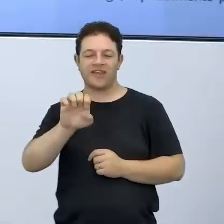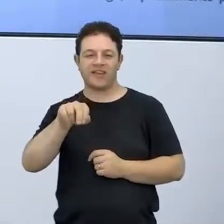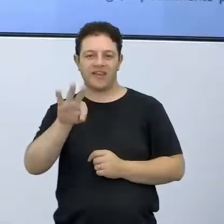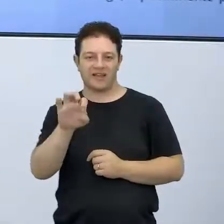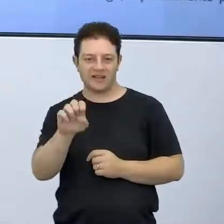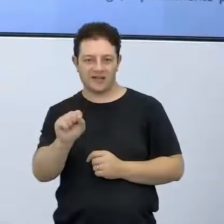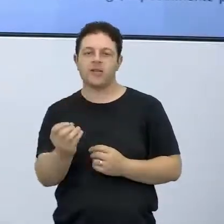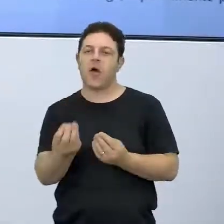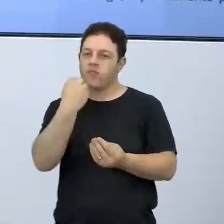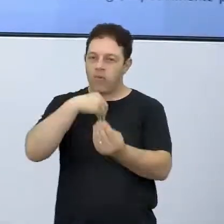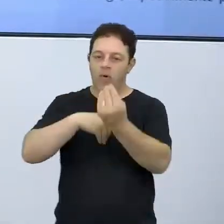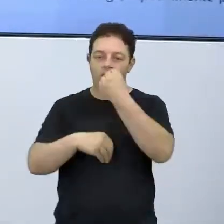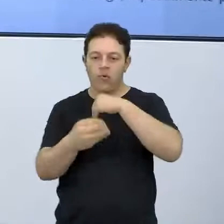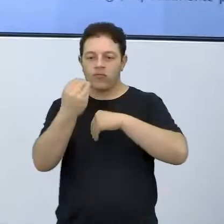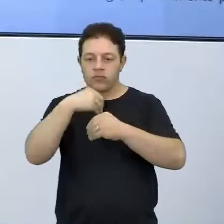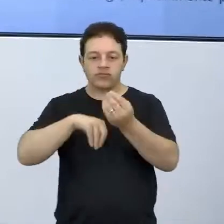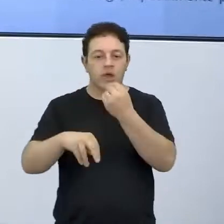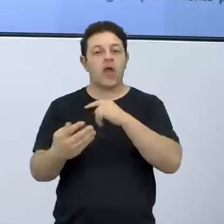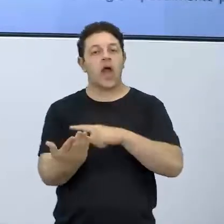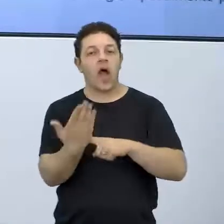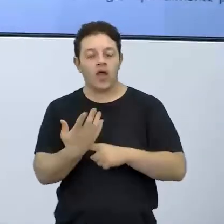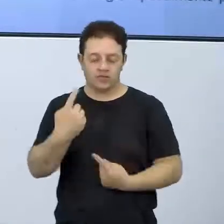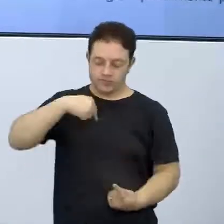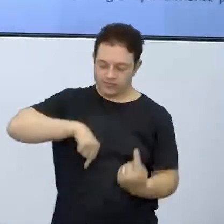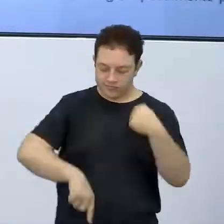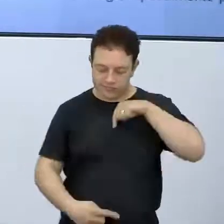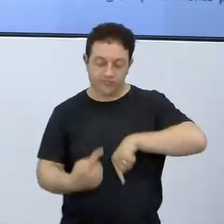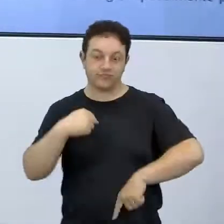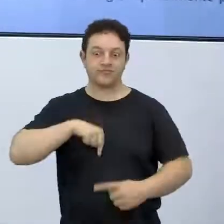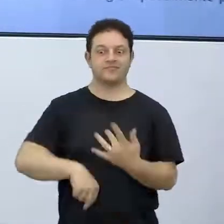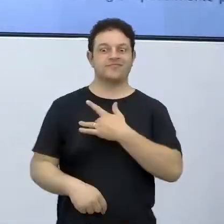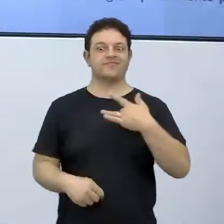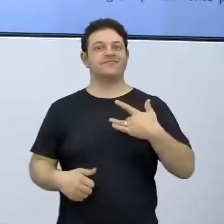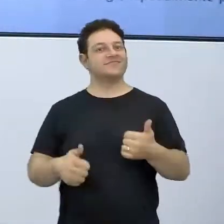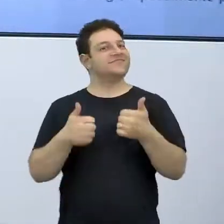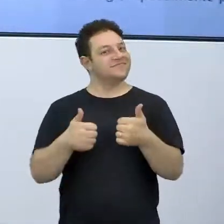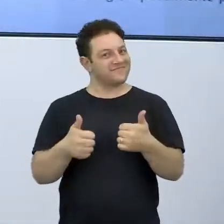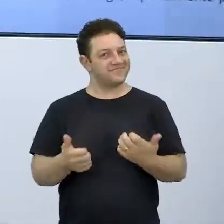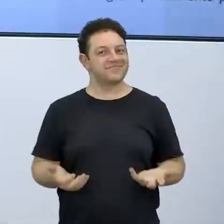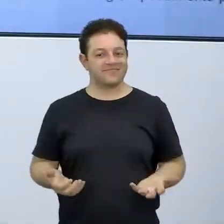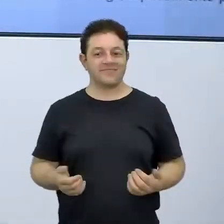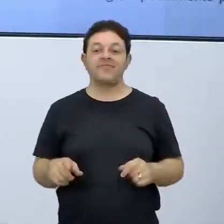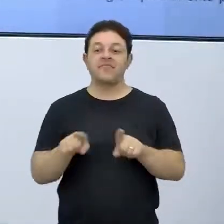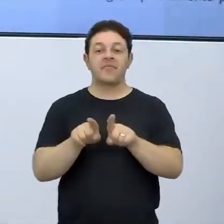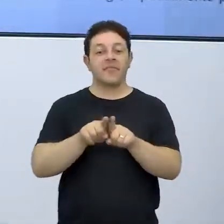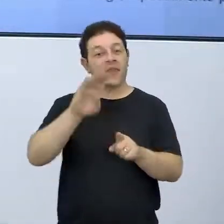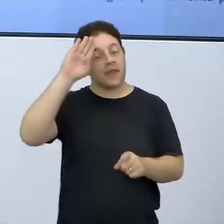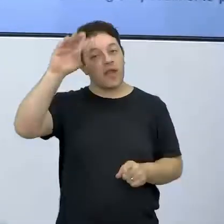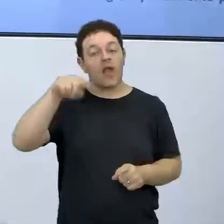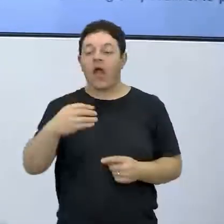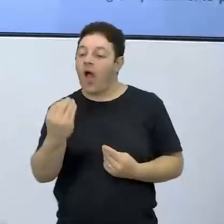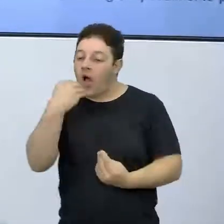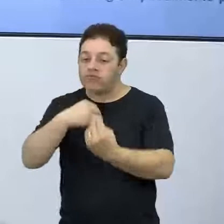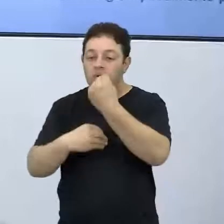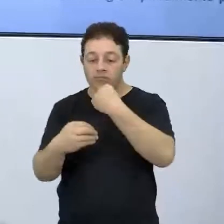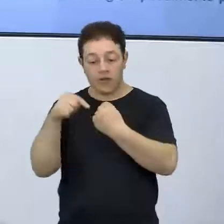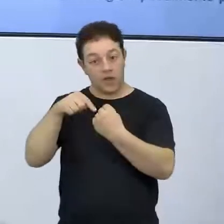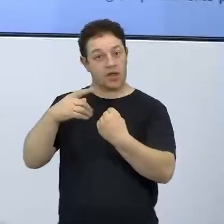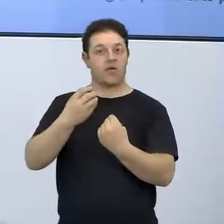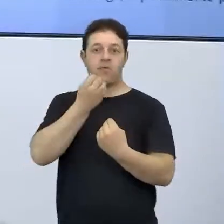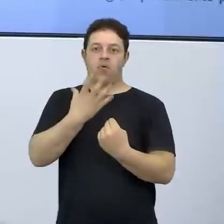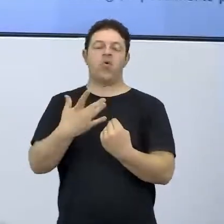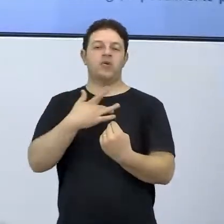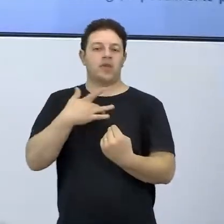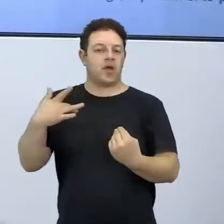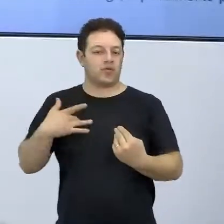de alimentos que façam bem para a nossa saúde, né? Principalmente ao consumo de alimentos